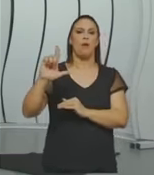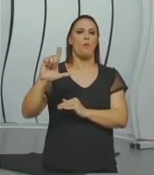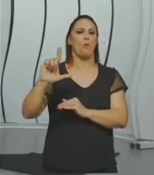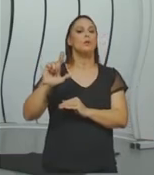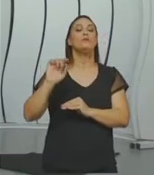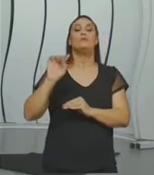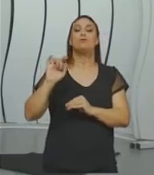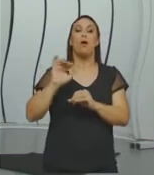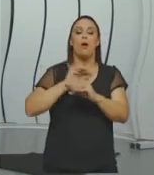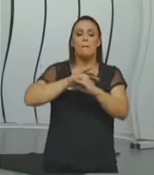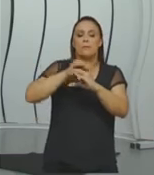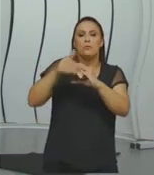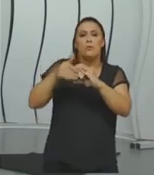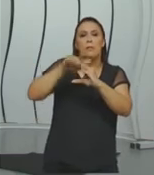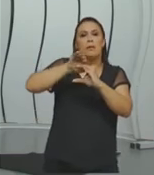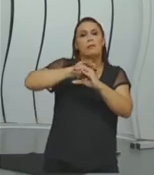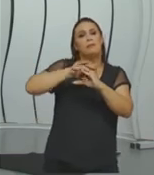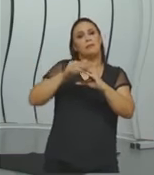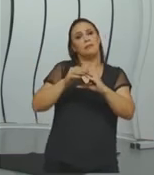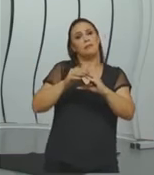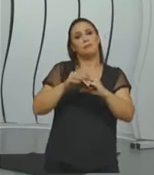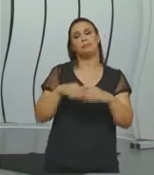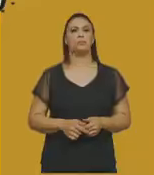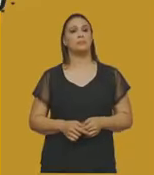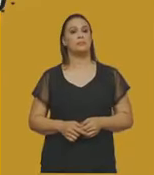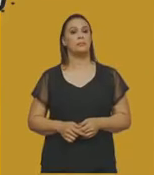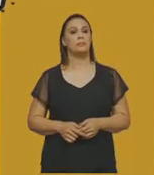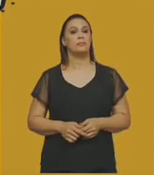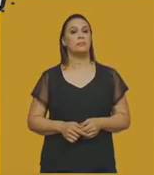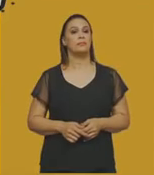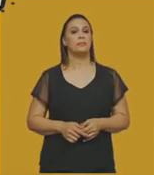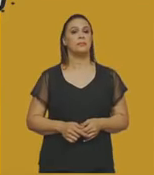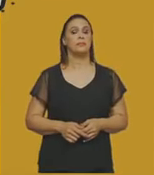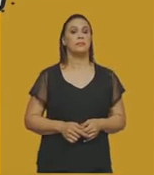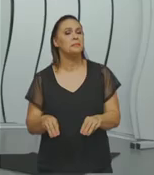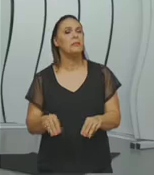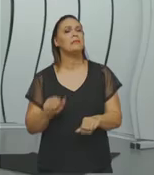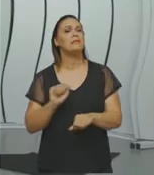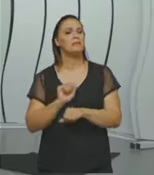Tranquilo? Bom, chegamos ao fim da nossa aula. Espero